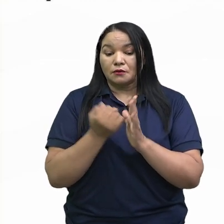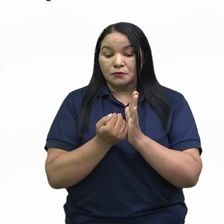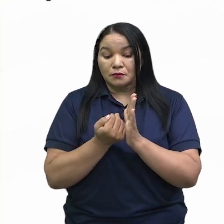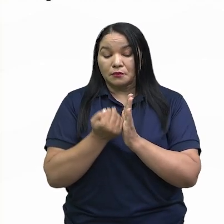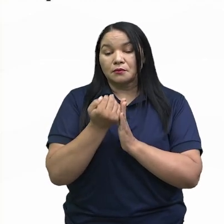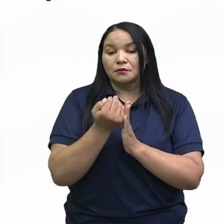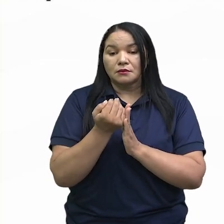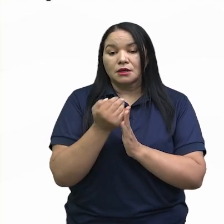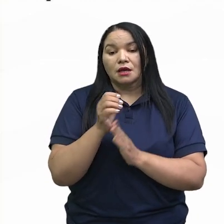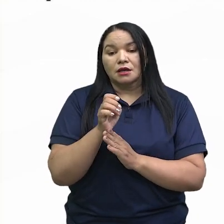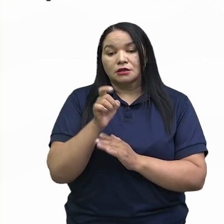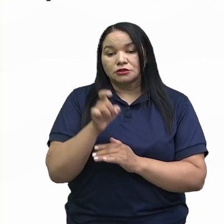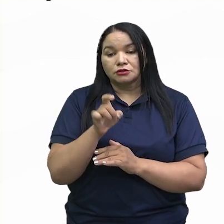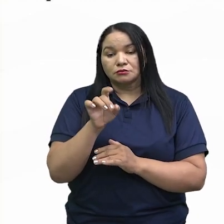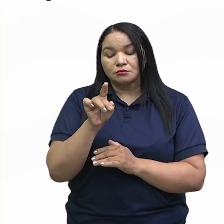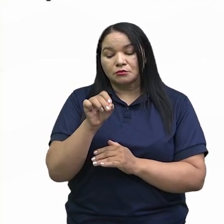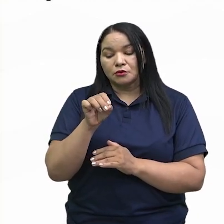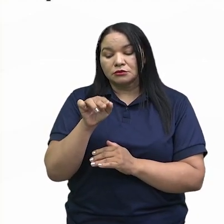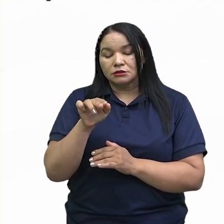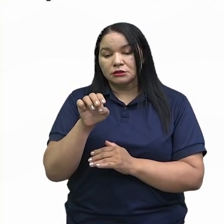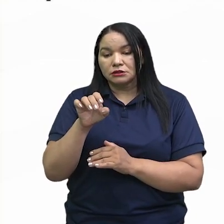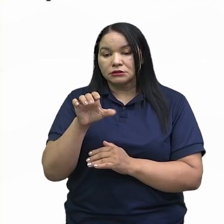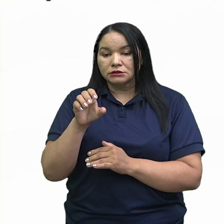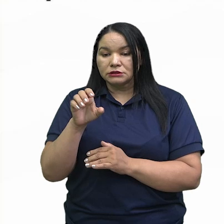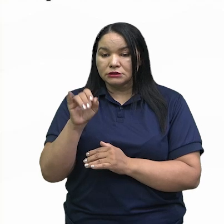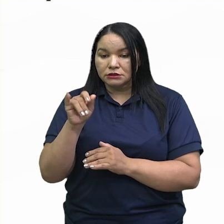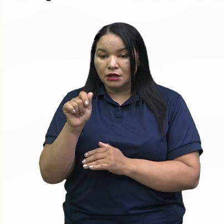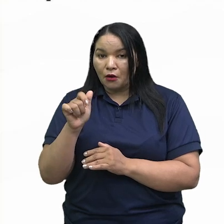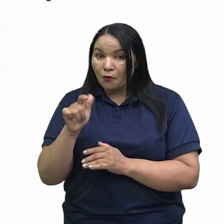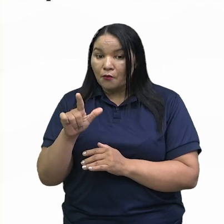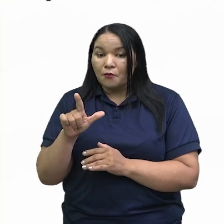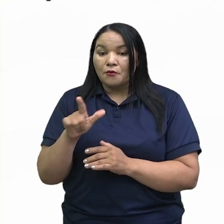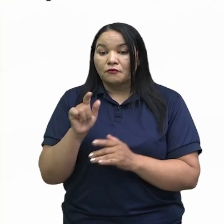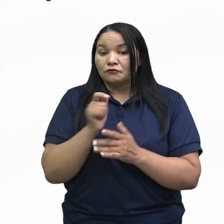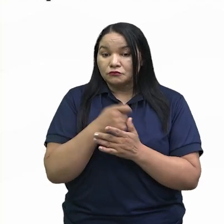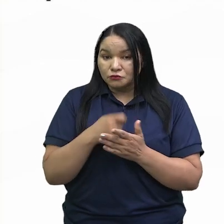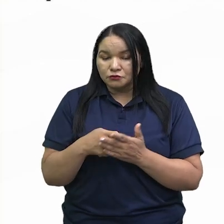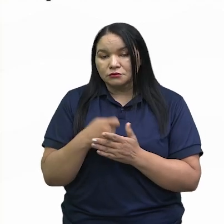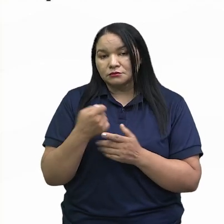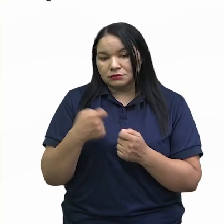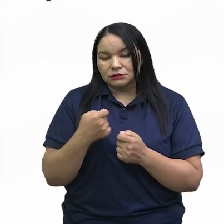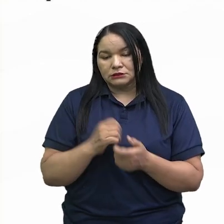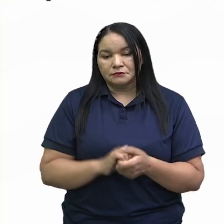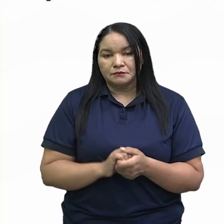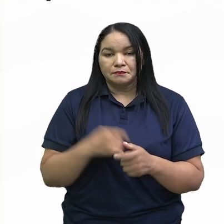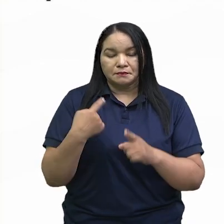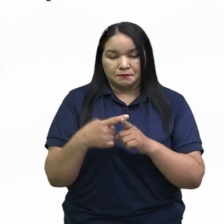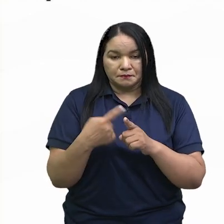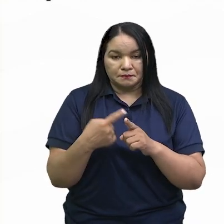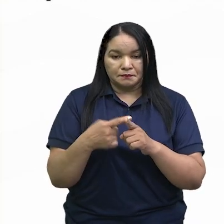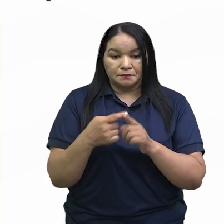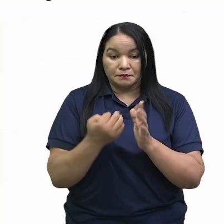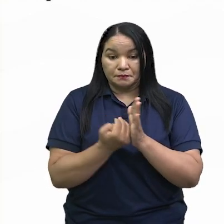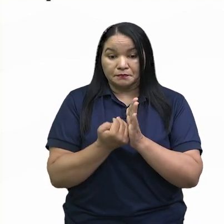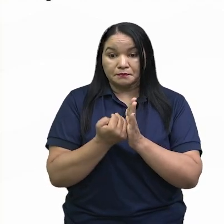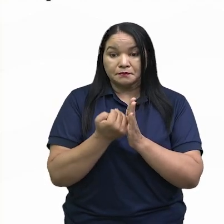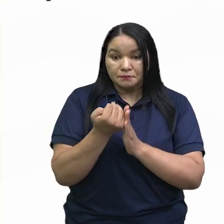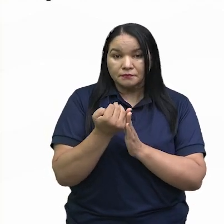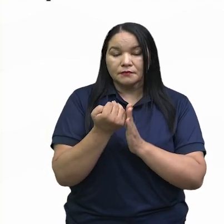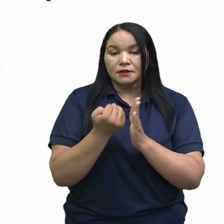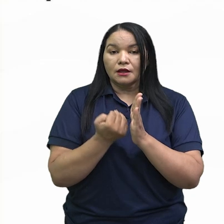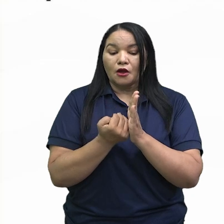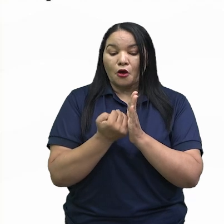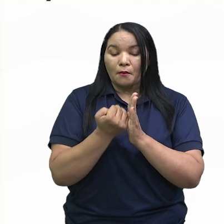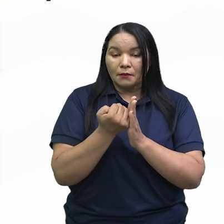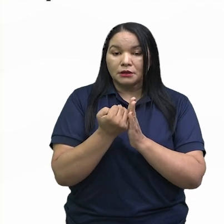crescimento exponencial. Então, deixa eu marcar bem aqui. Anotem isso aí. Por quê? Porque o crescimento, justamente,